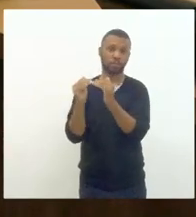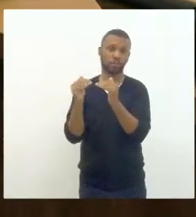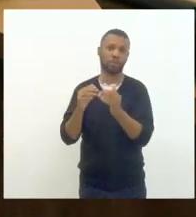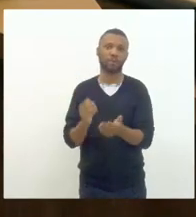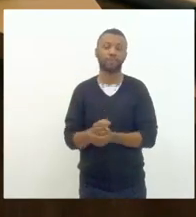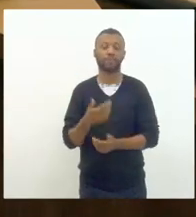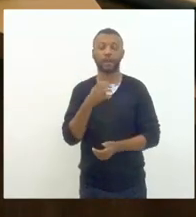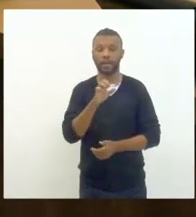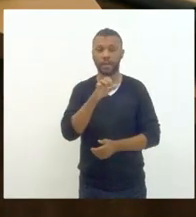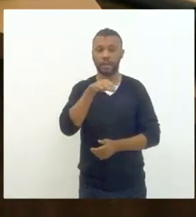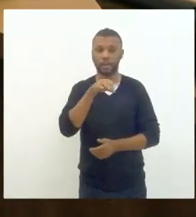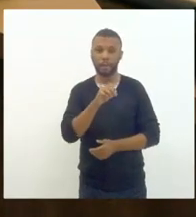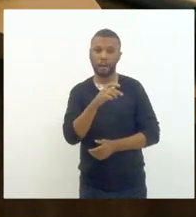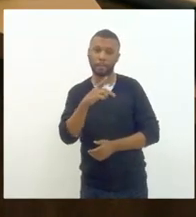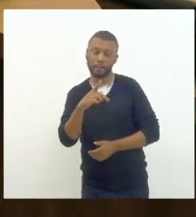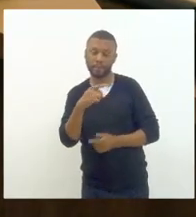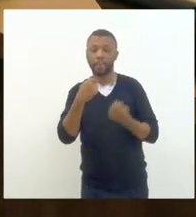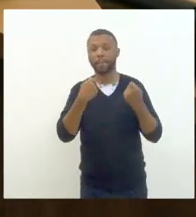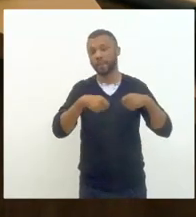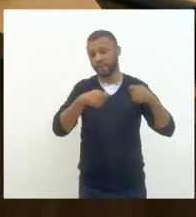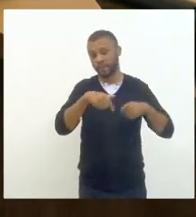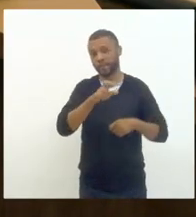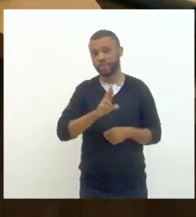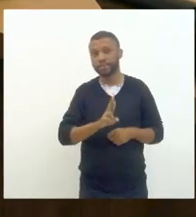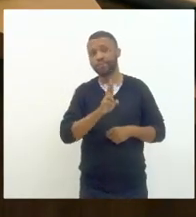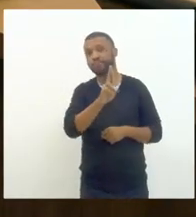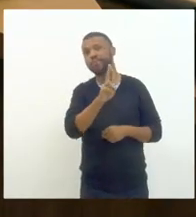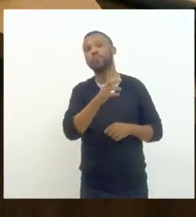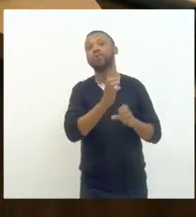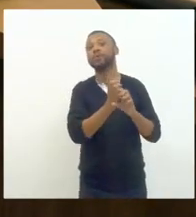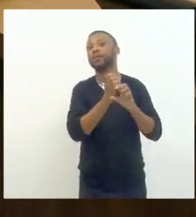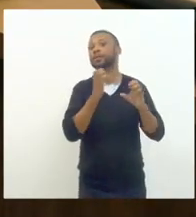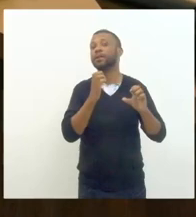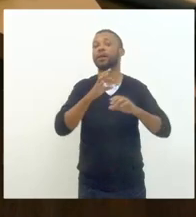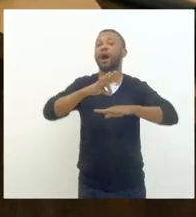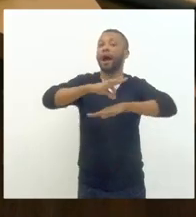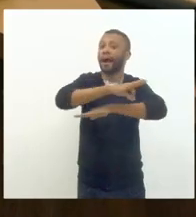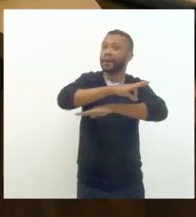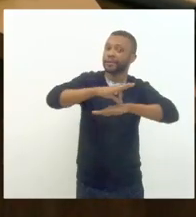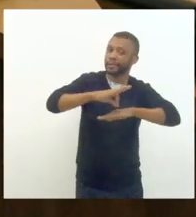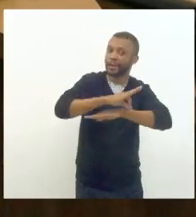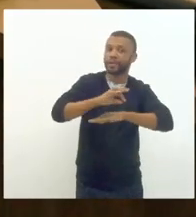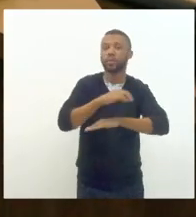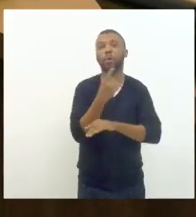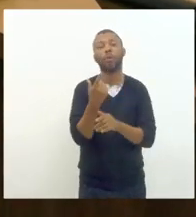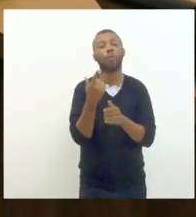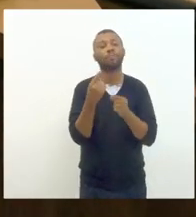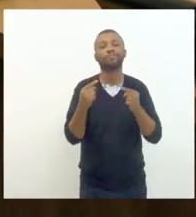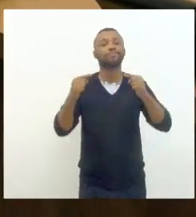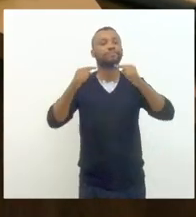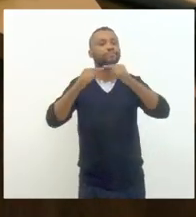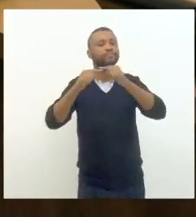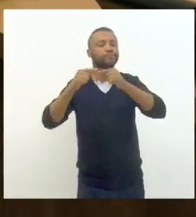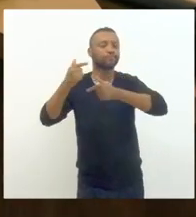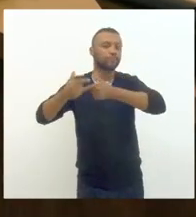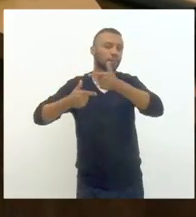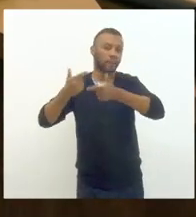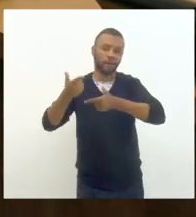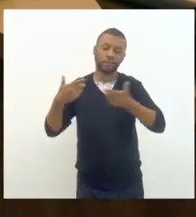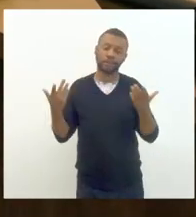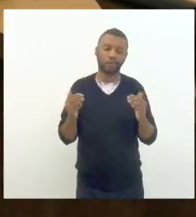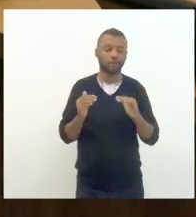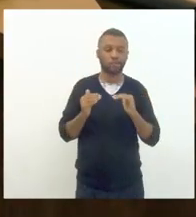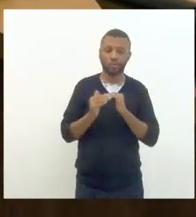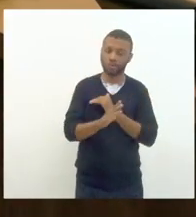EMOP teria que ser dirigido por um engenheiro, arquiteto ou atividade similar. Então, não